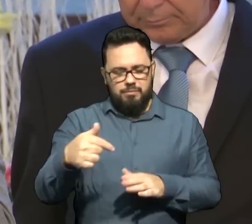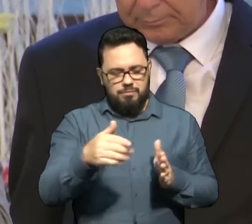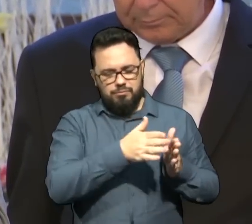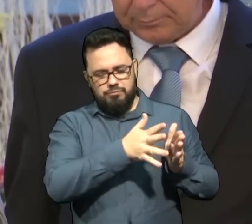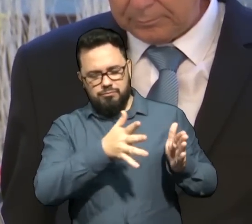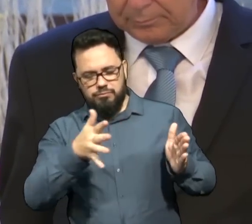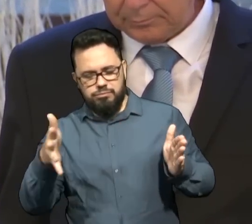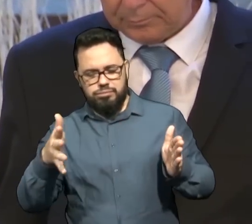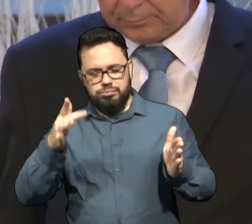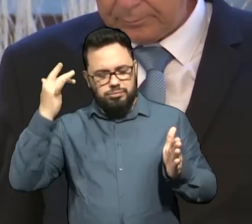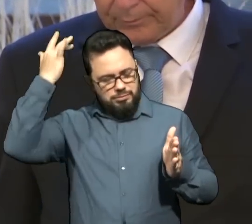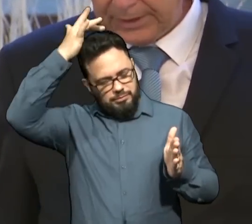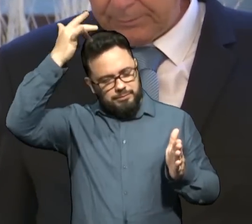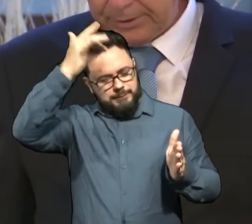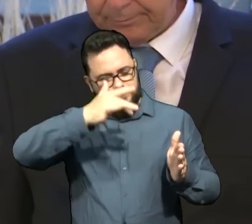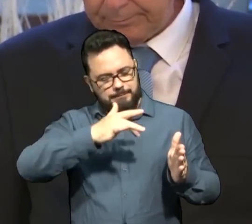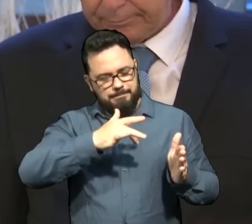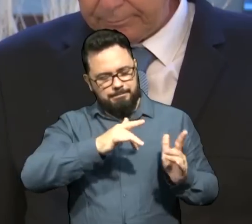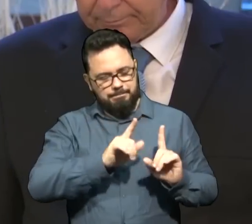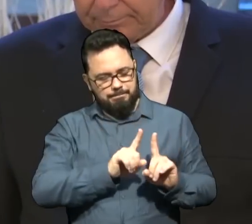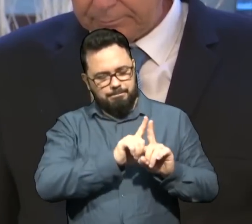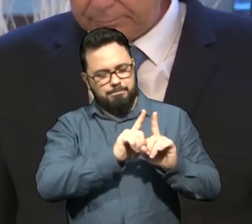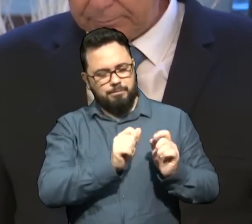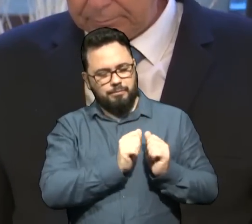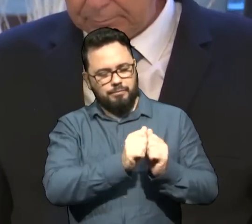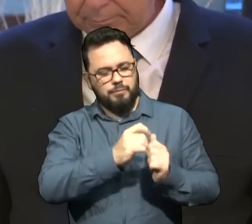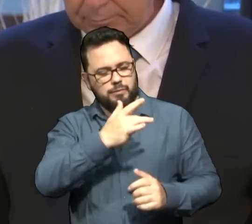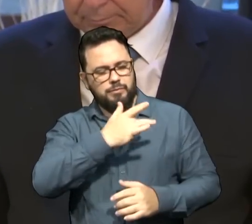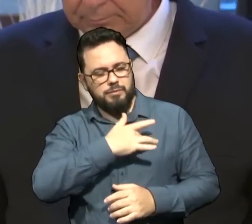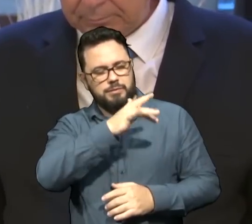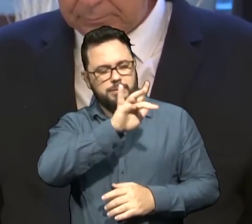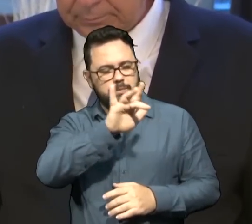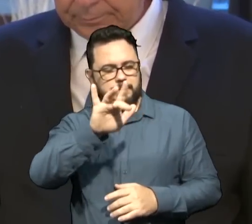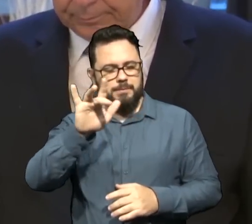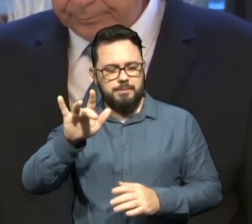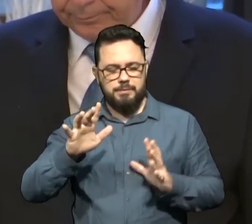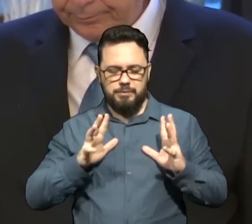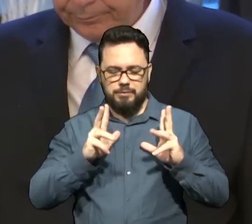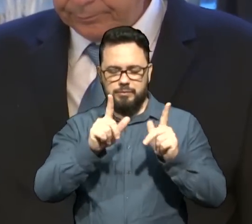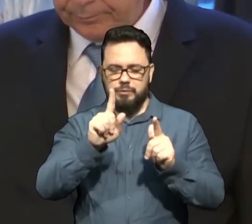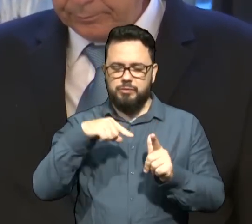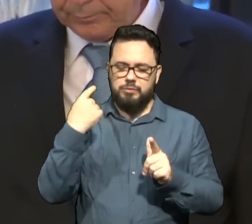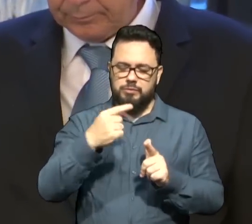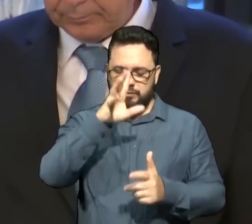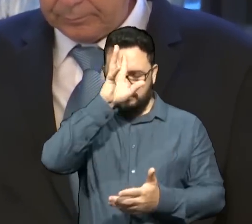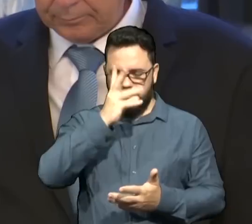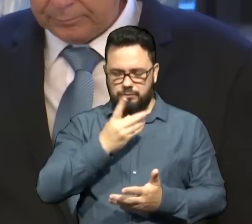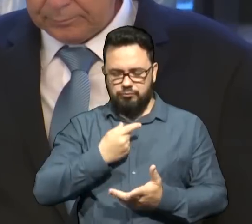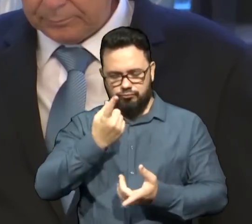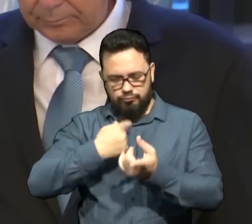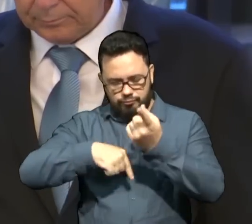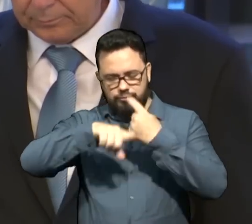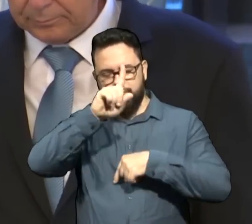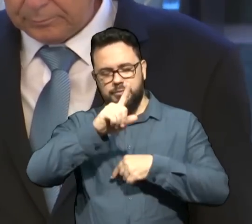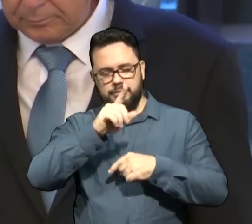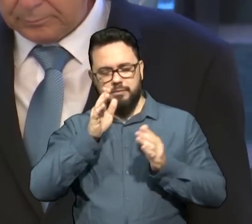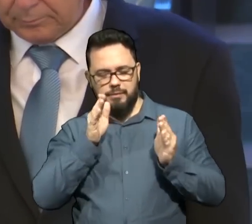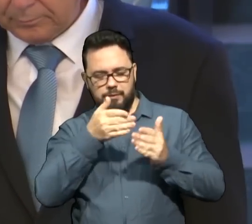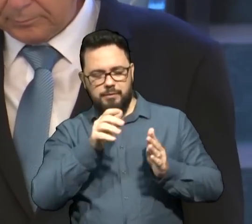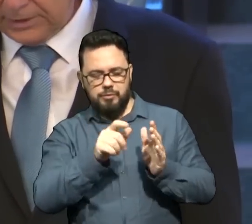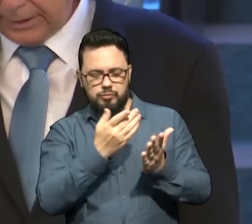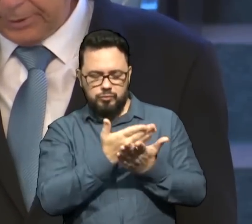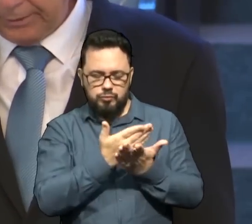espírito esteja conosco tocando no coração de cada um E que traga um reavivamento pelo estudo do livro que João escreveu na ilha de